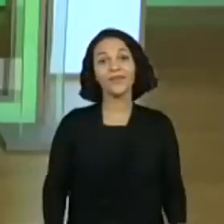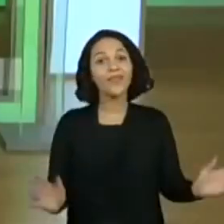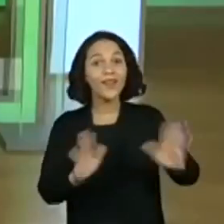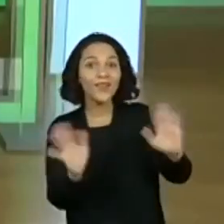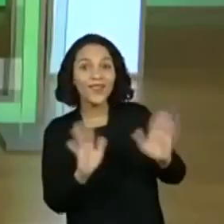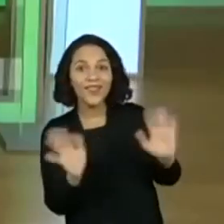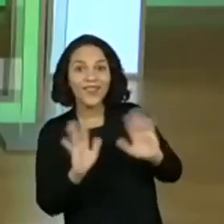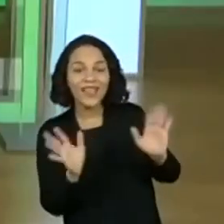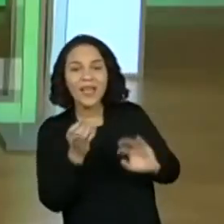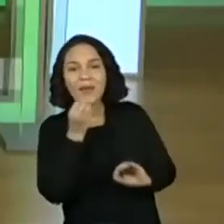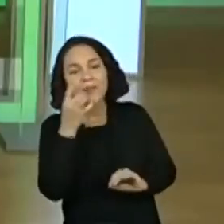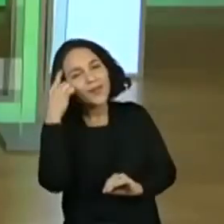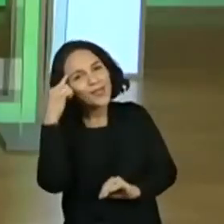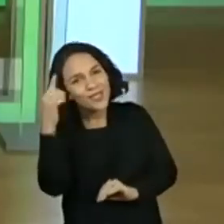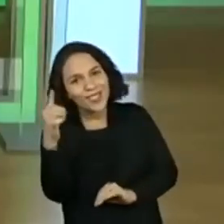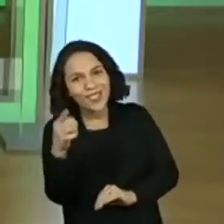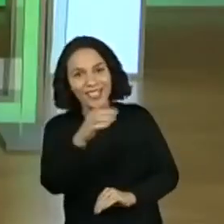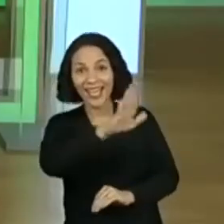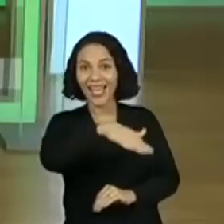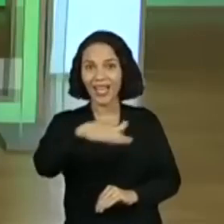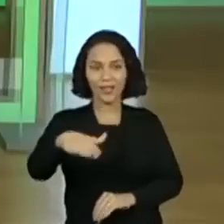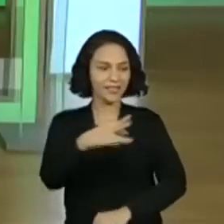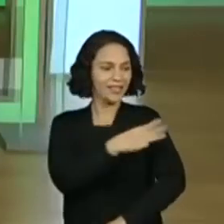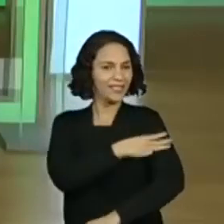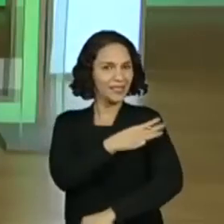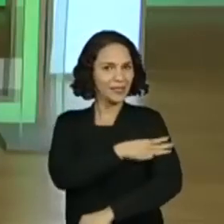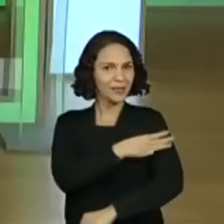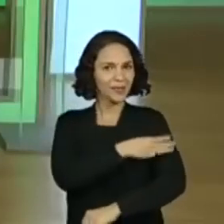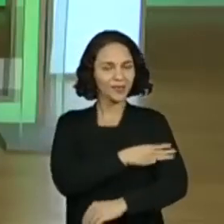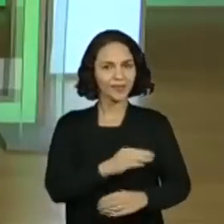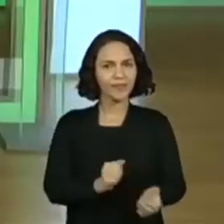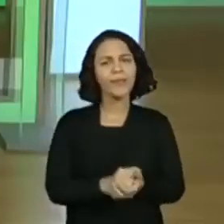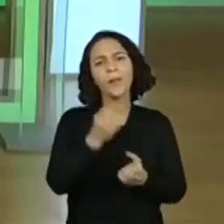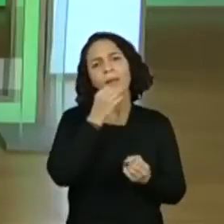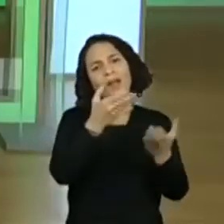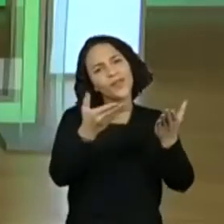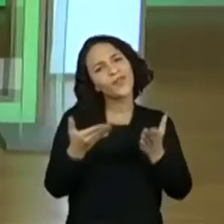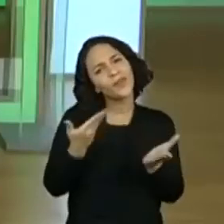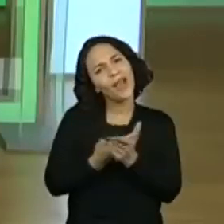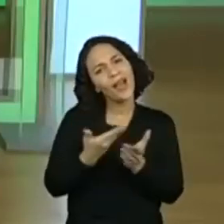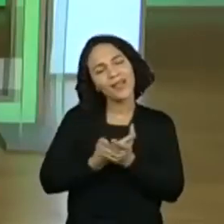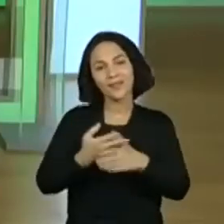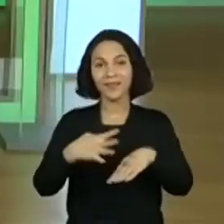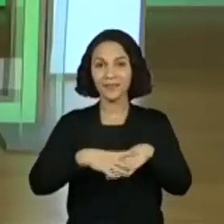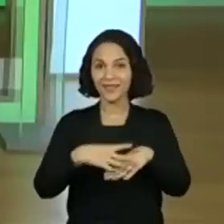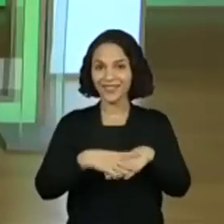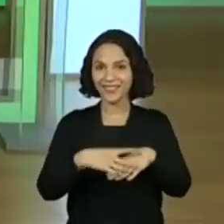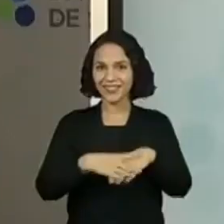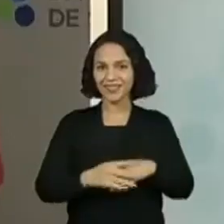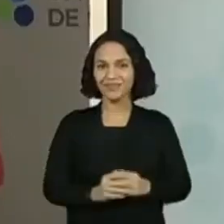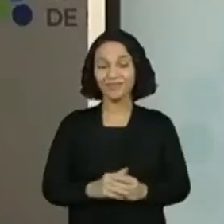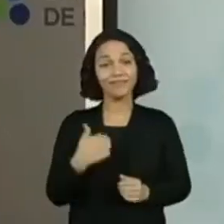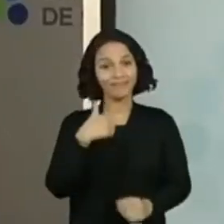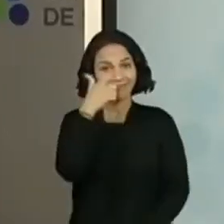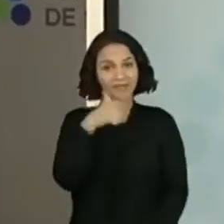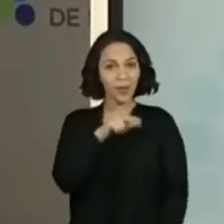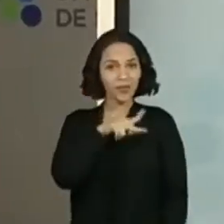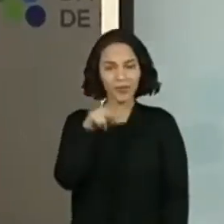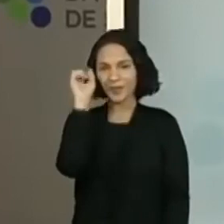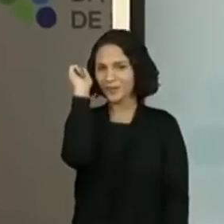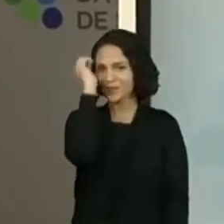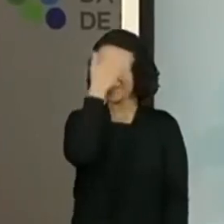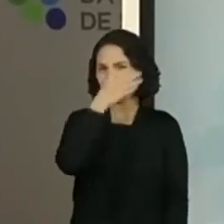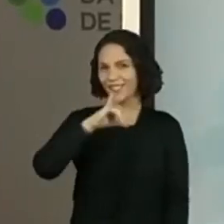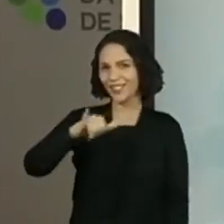Olá, bom dia estudantes do terceiro ano, bem-vindos a essa aula de matemática. Eu sou o professor